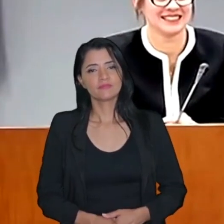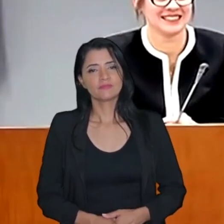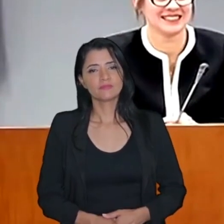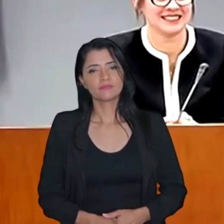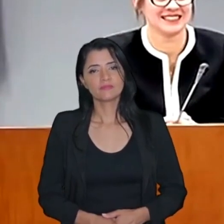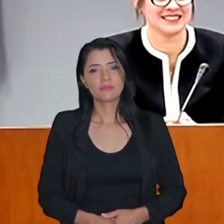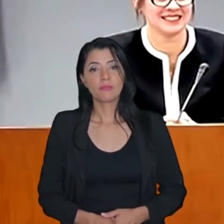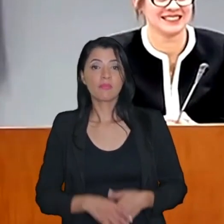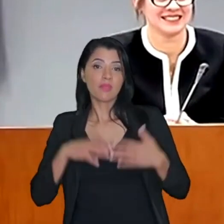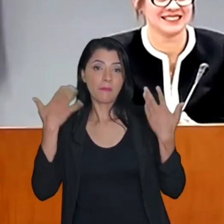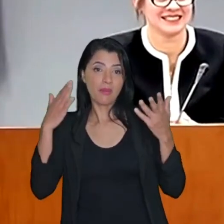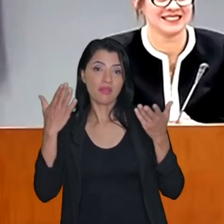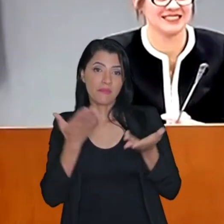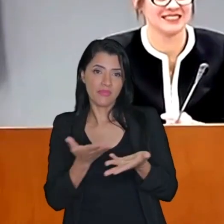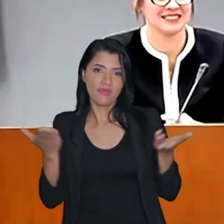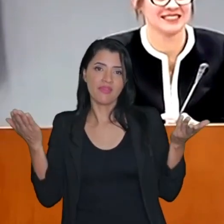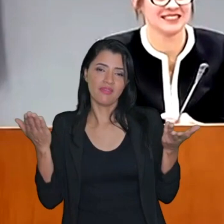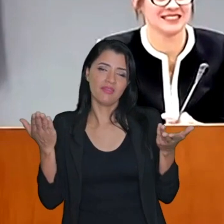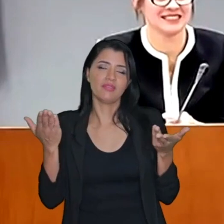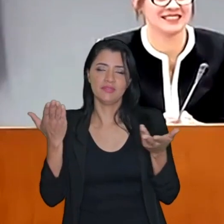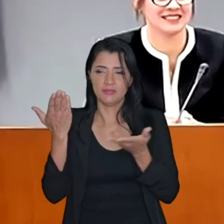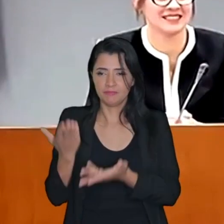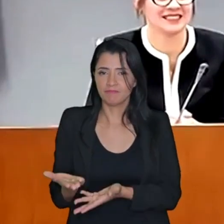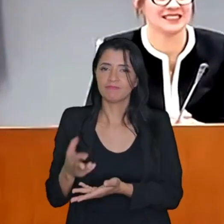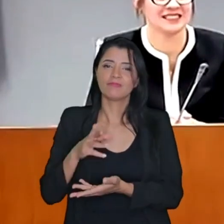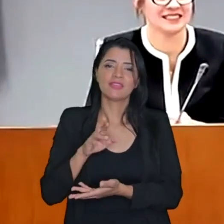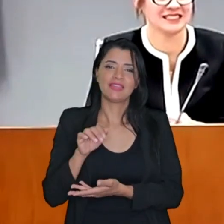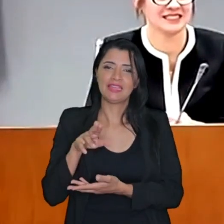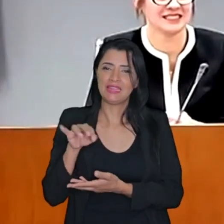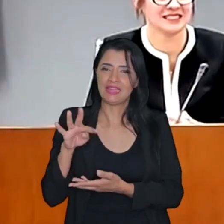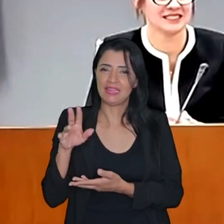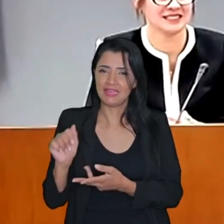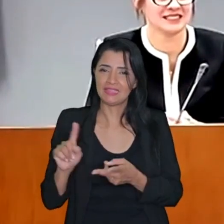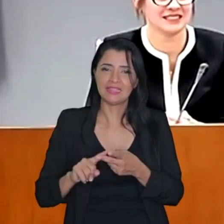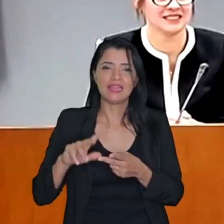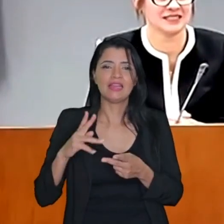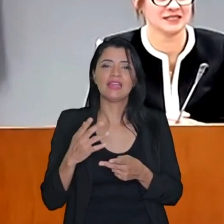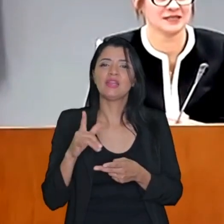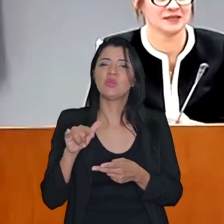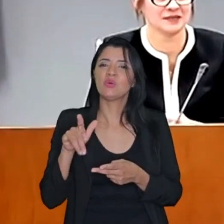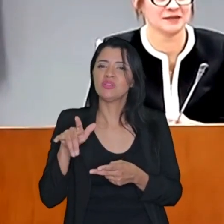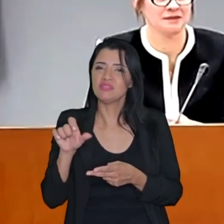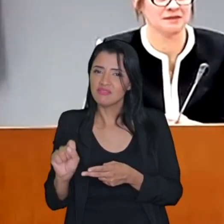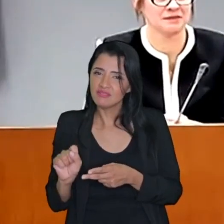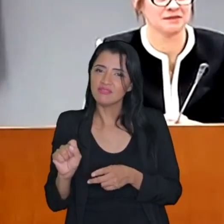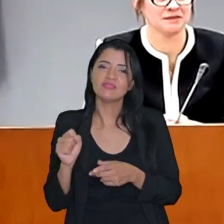Bom, parabéns aí pelo painel, a doutora Renata, a professora Luísa.